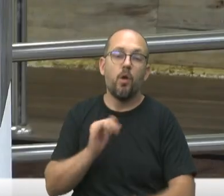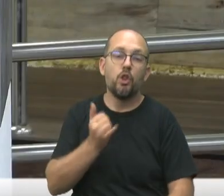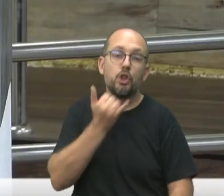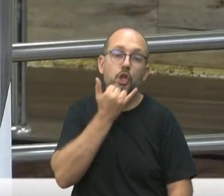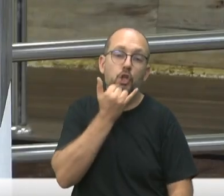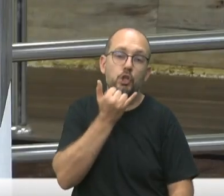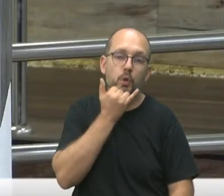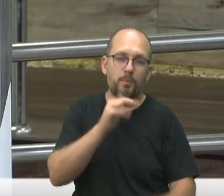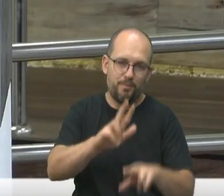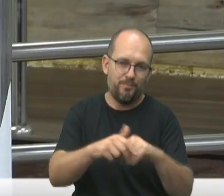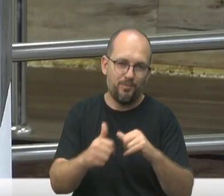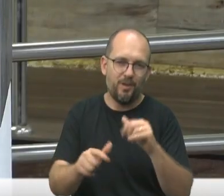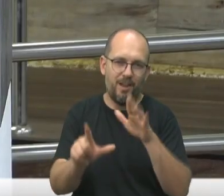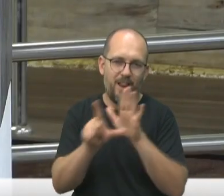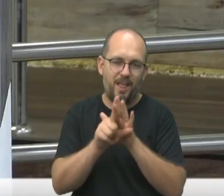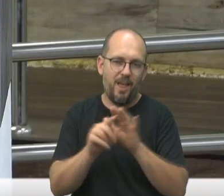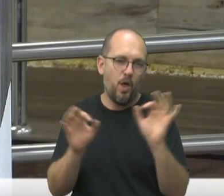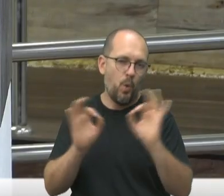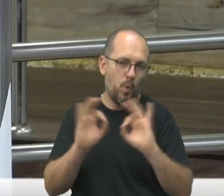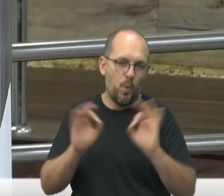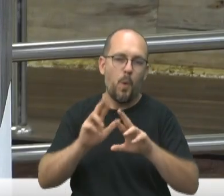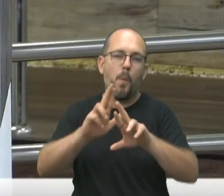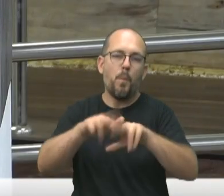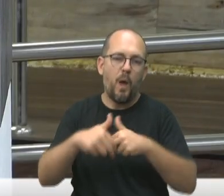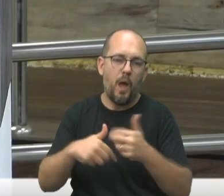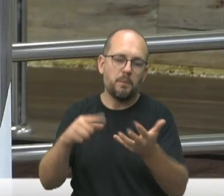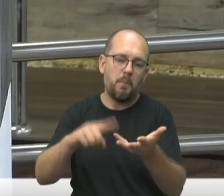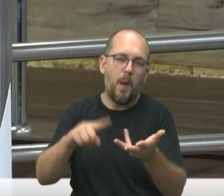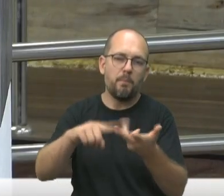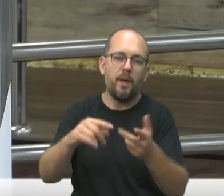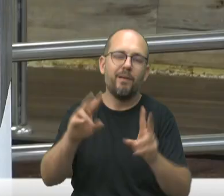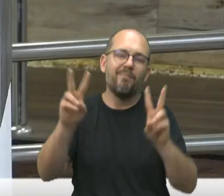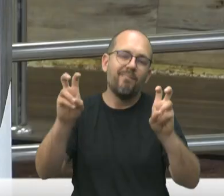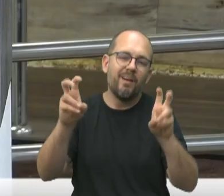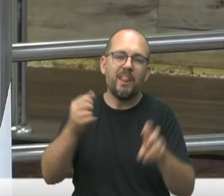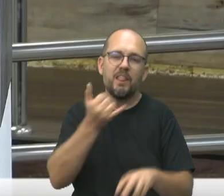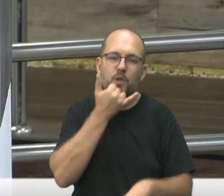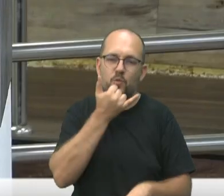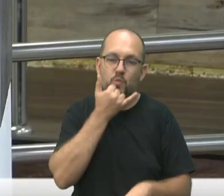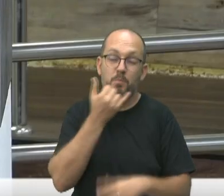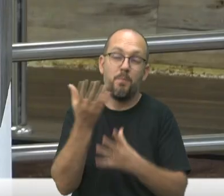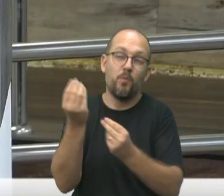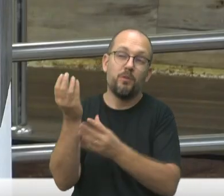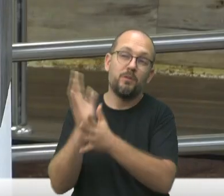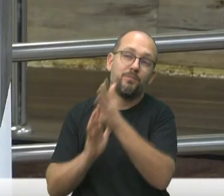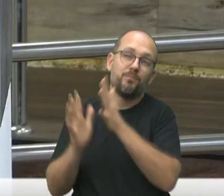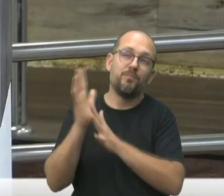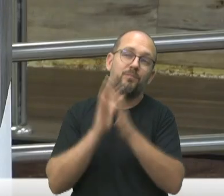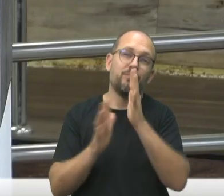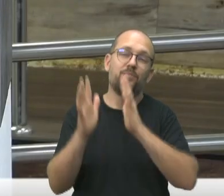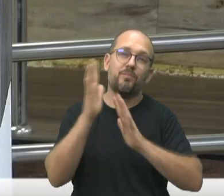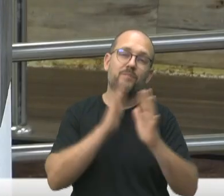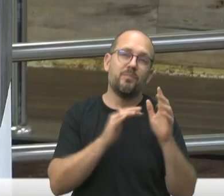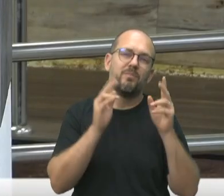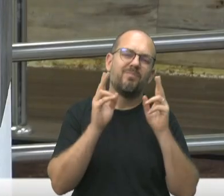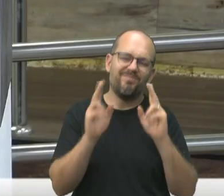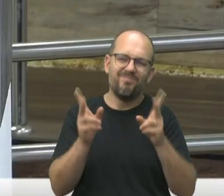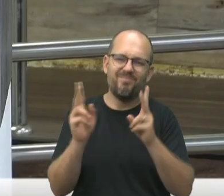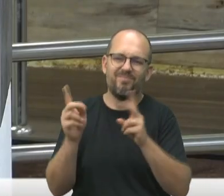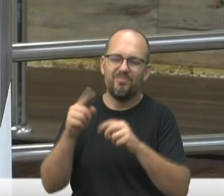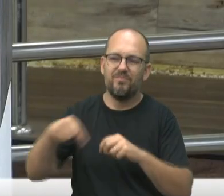de políticas públicas voltadas para a população LGBT. E muitas vezes as desculpas que são